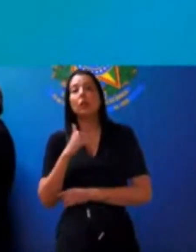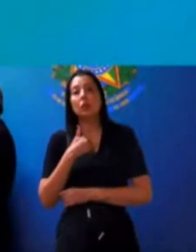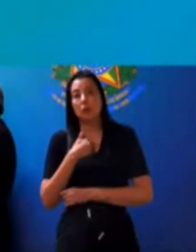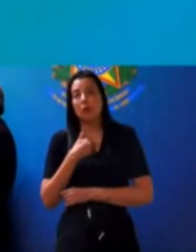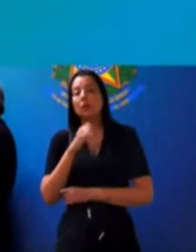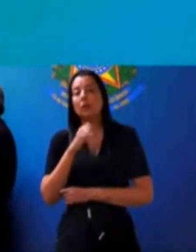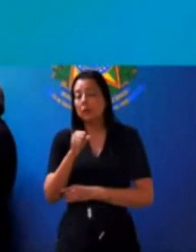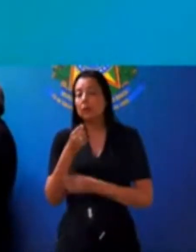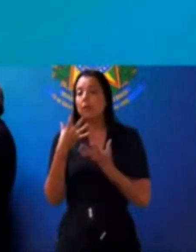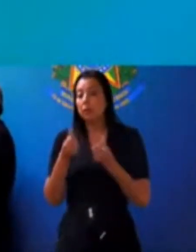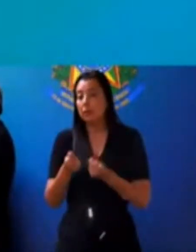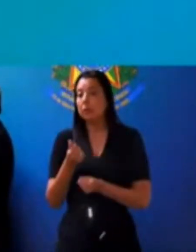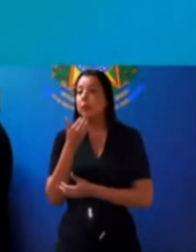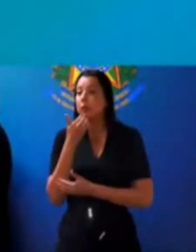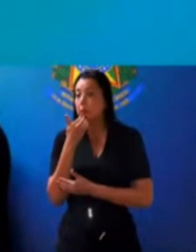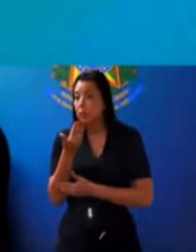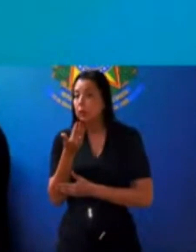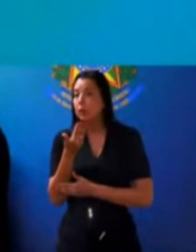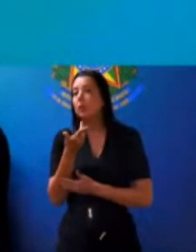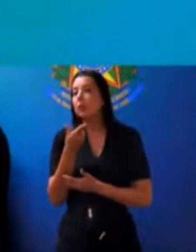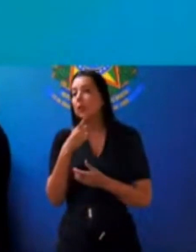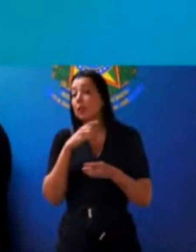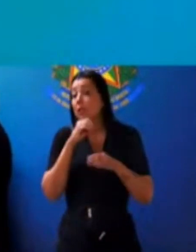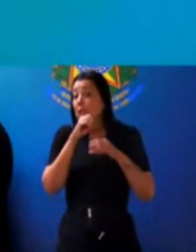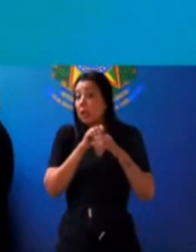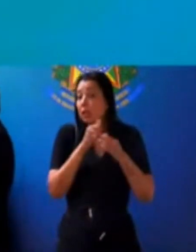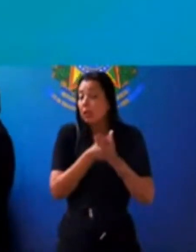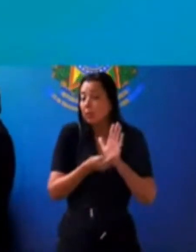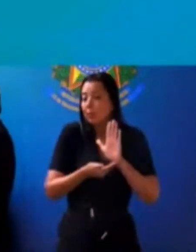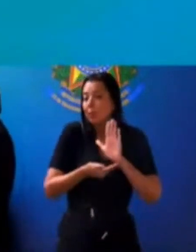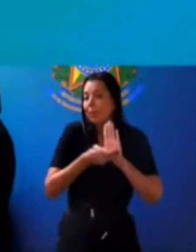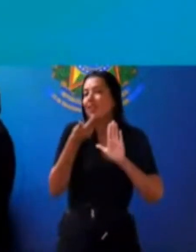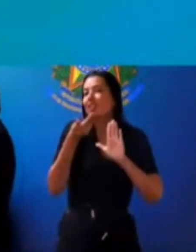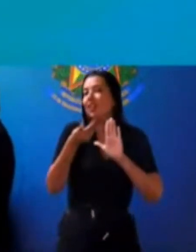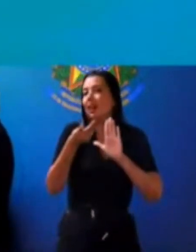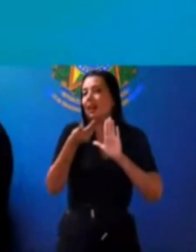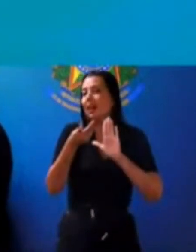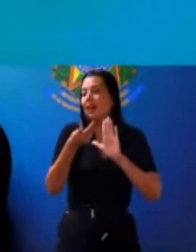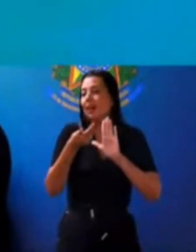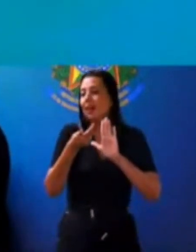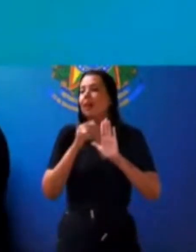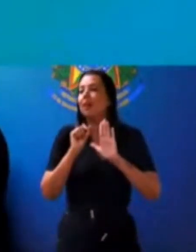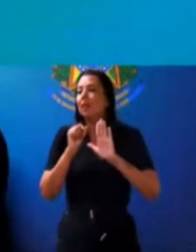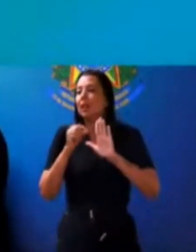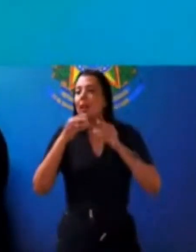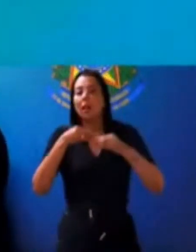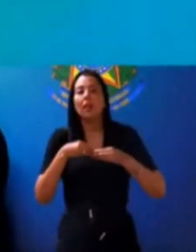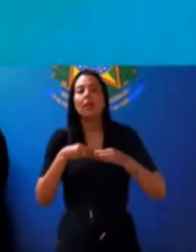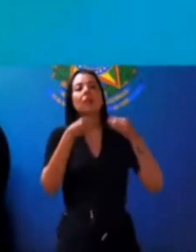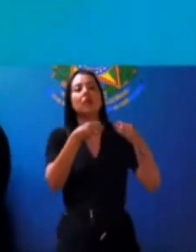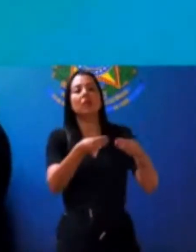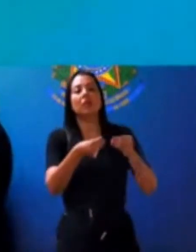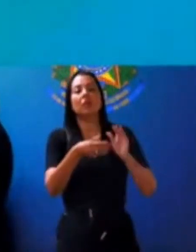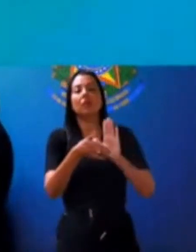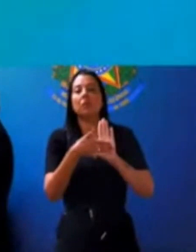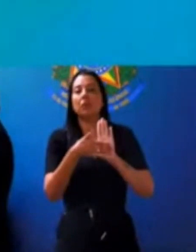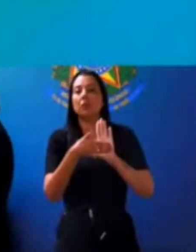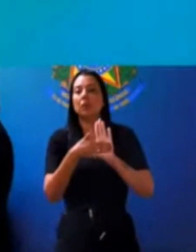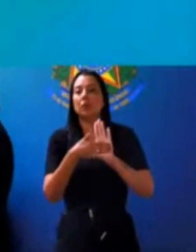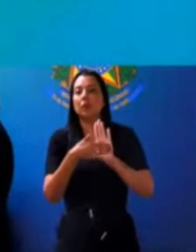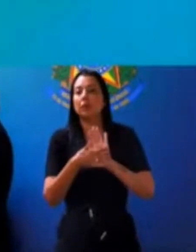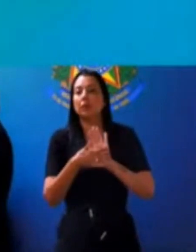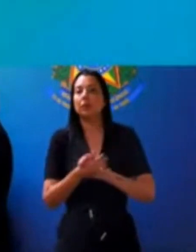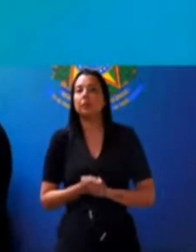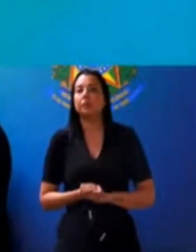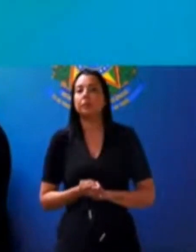nós vamos pedir dentro do pacote revogaço a devolução da medida provisória